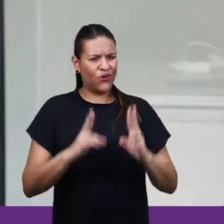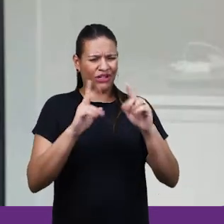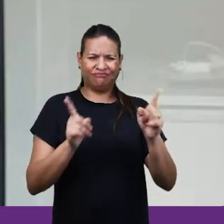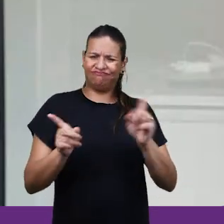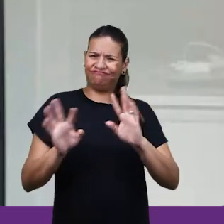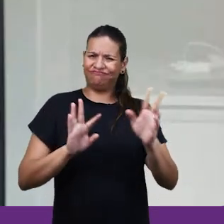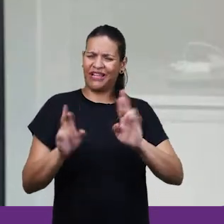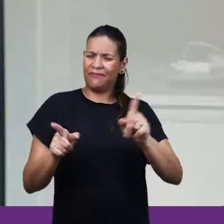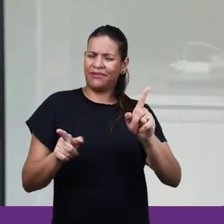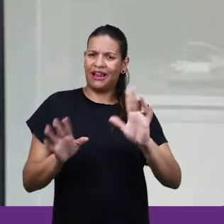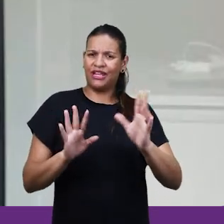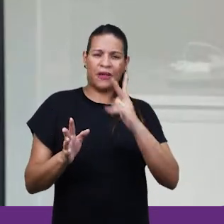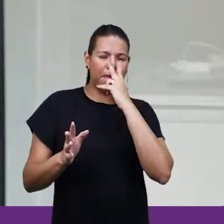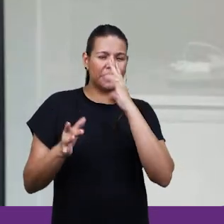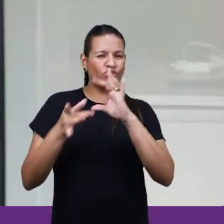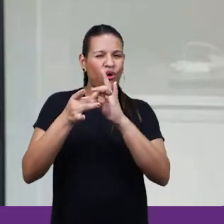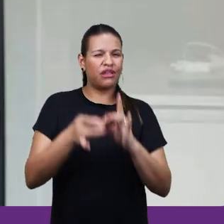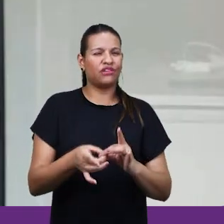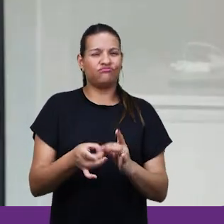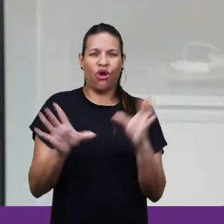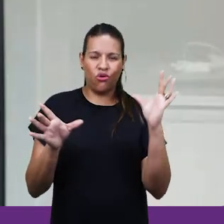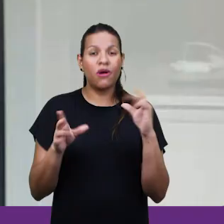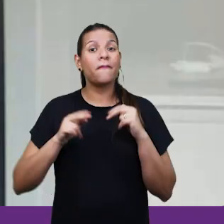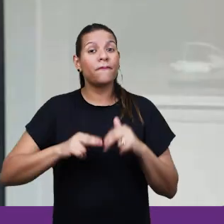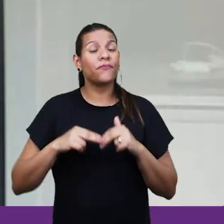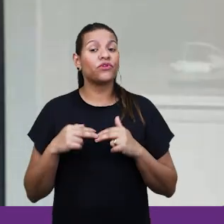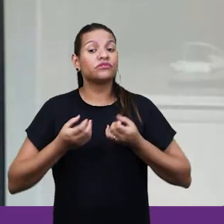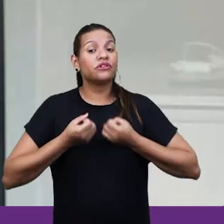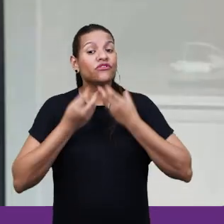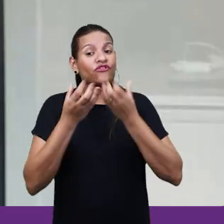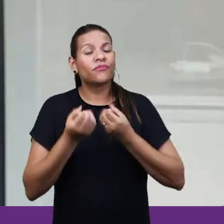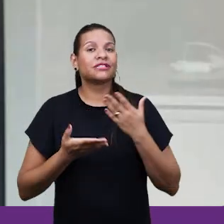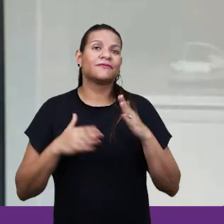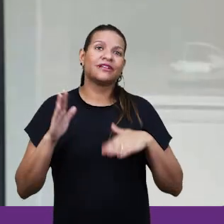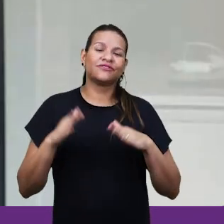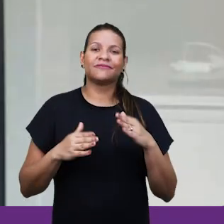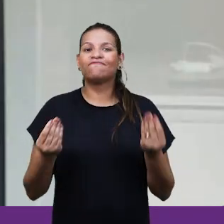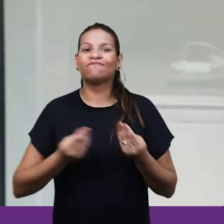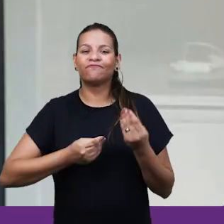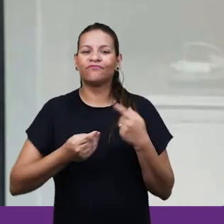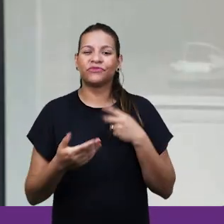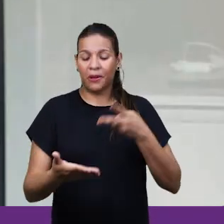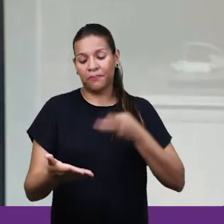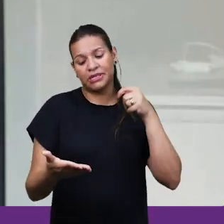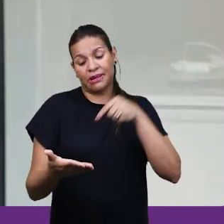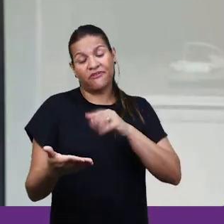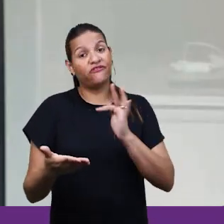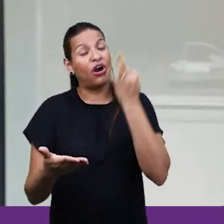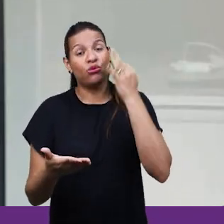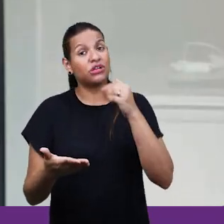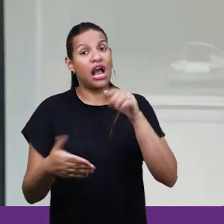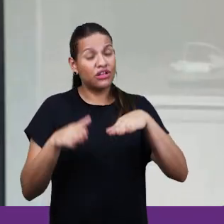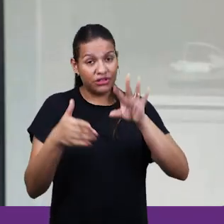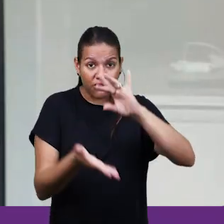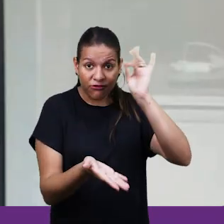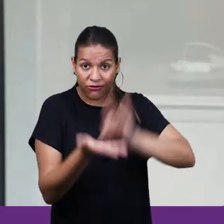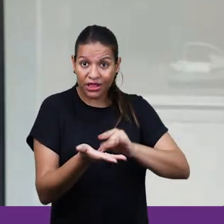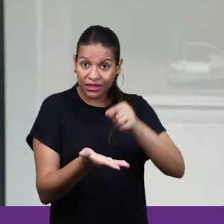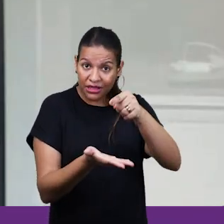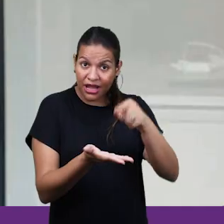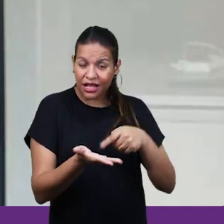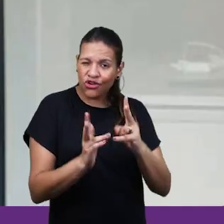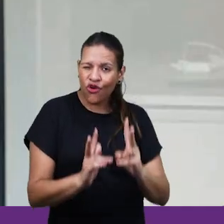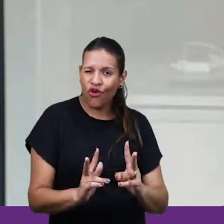encontrar essa informação que é assim mais obviamente identificável como sendo falsa. Geralmente ela vem